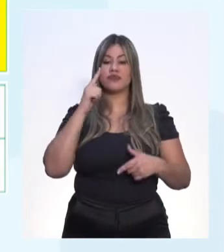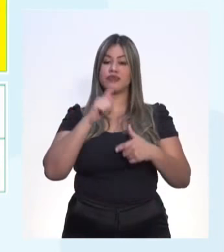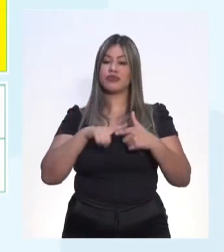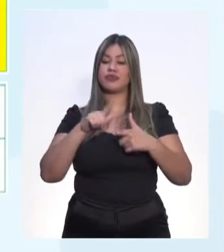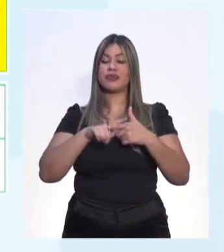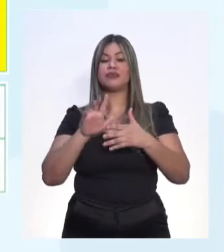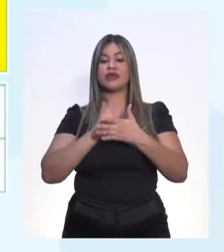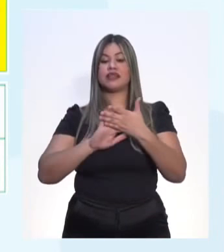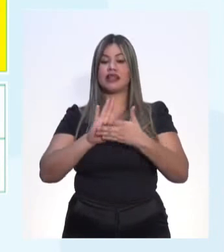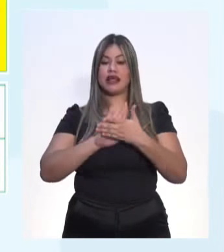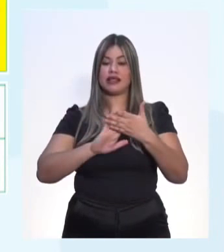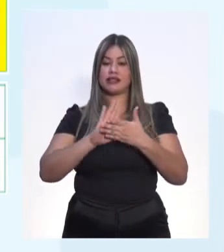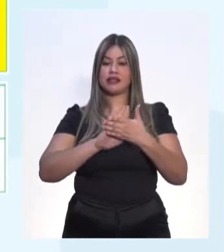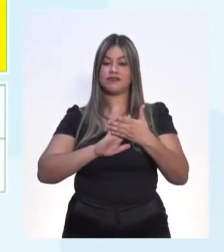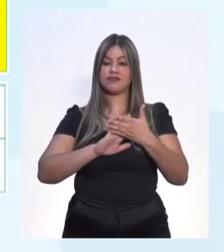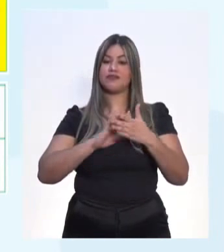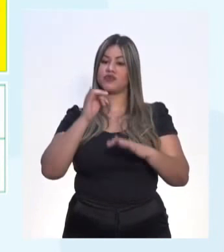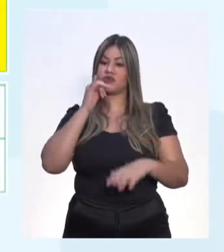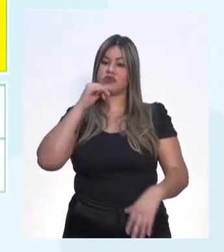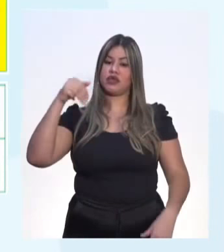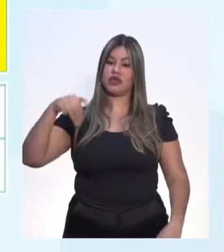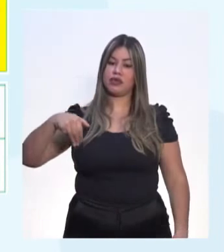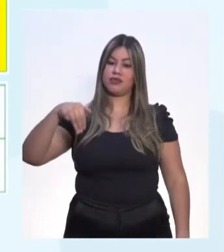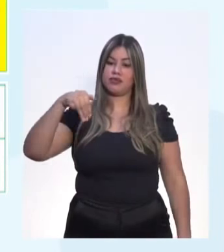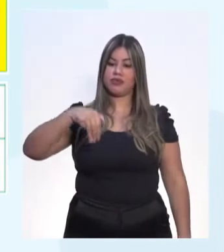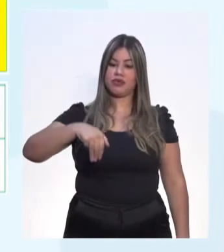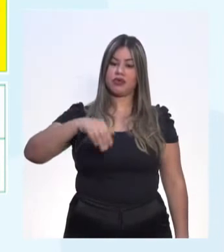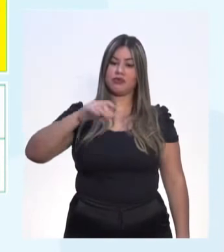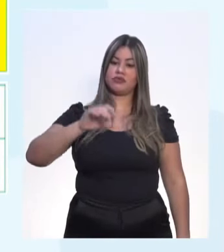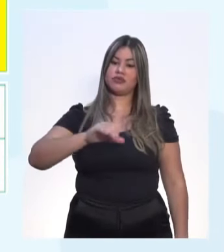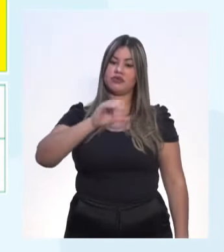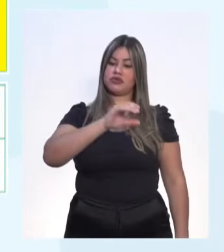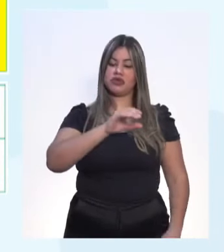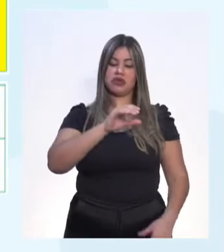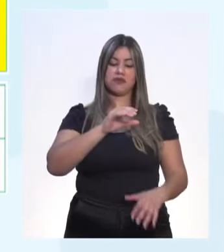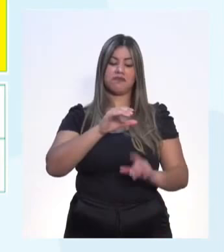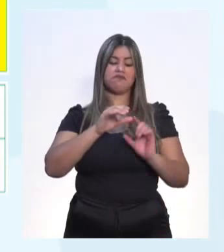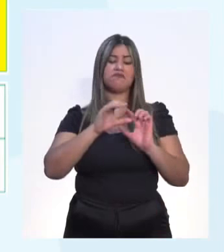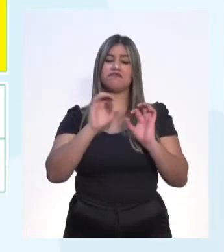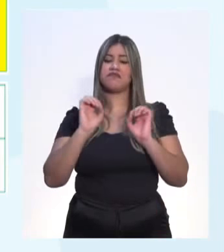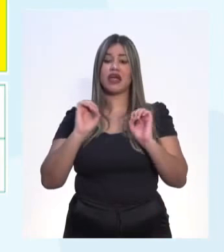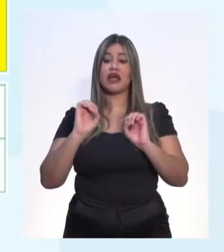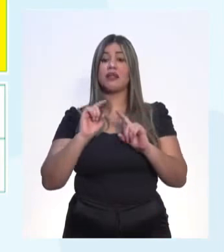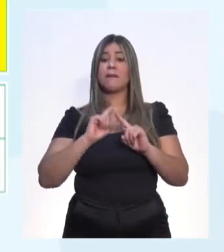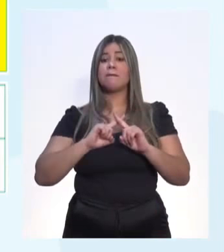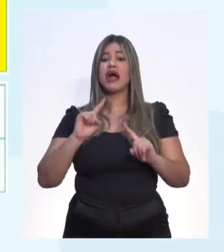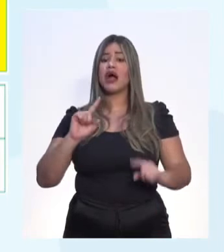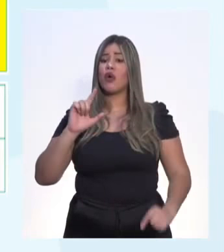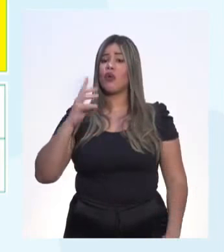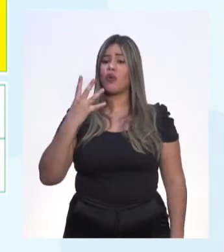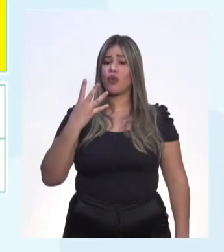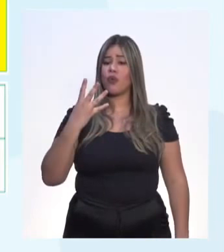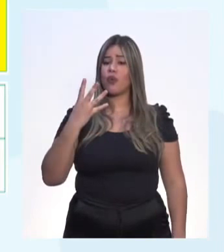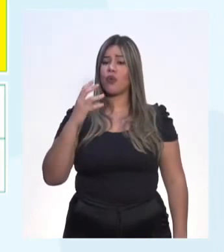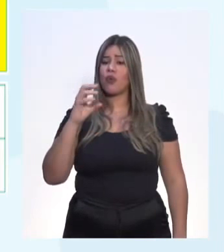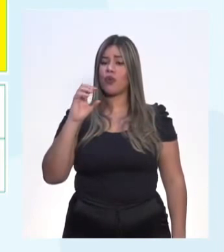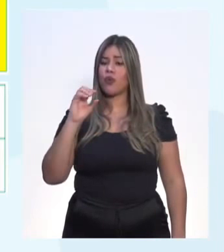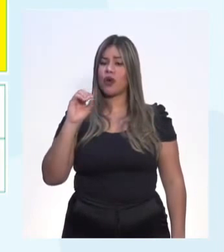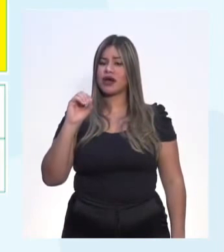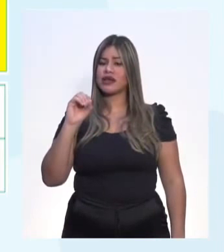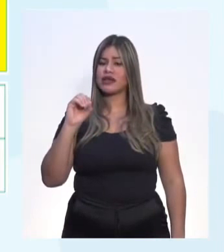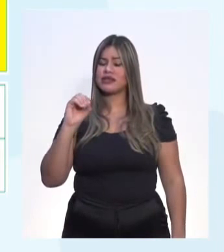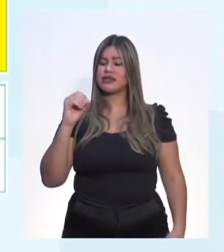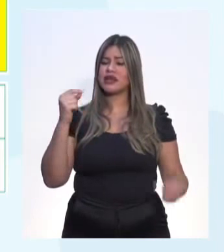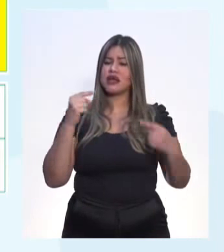problema Concórdia até aqui ó até você aí o que acontece como eu vou representar o 40 Esse é o